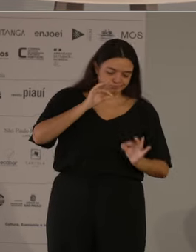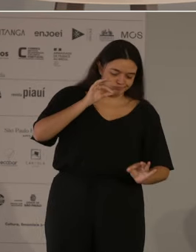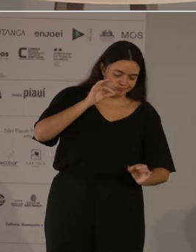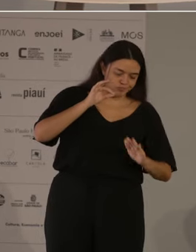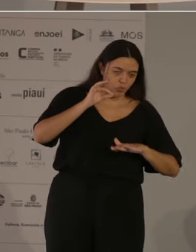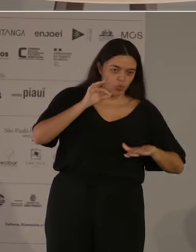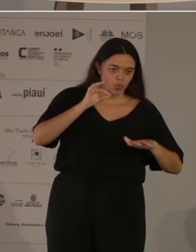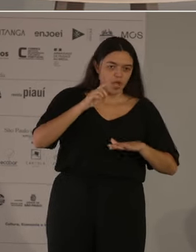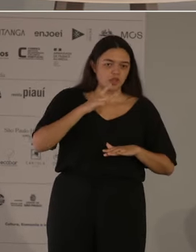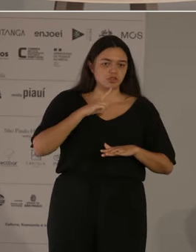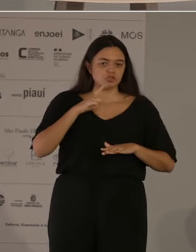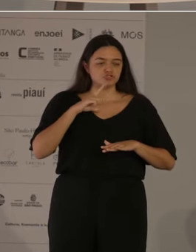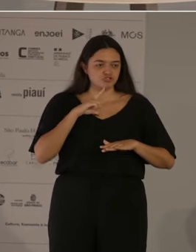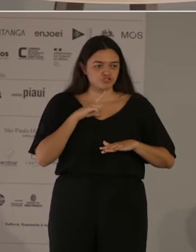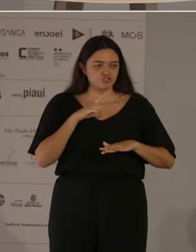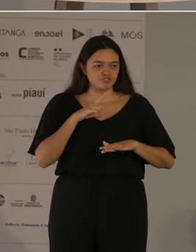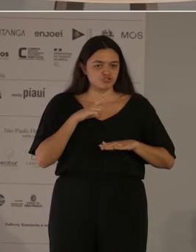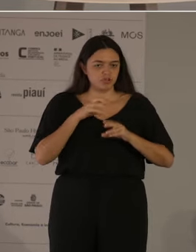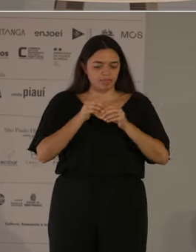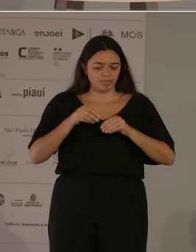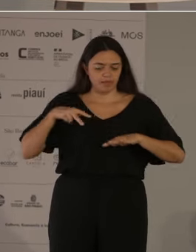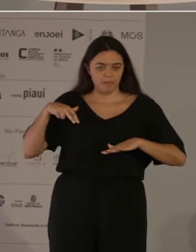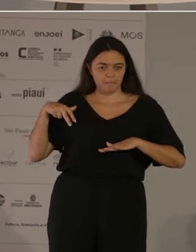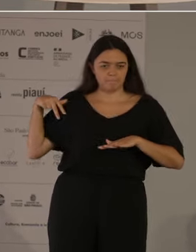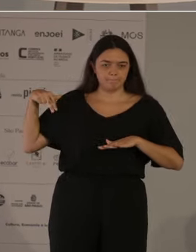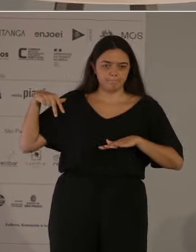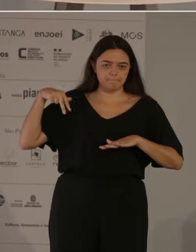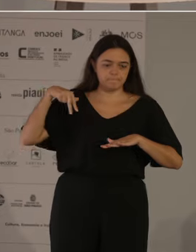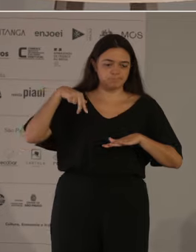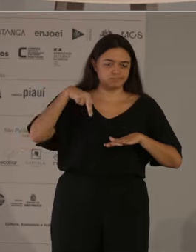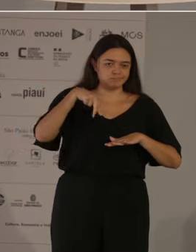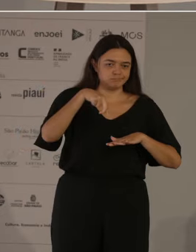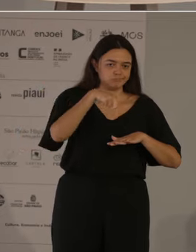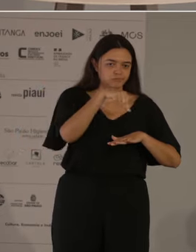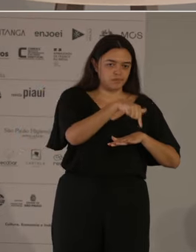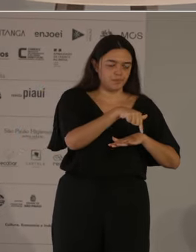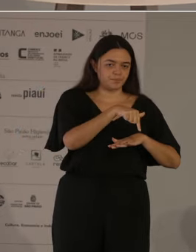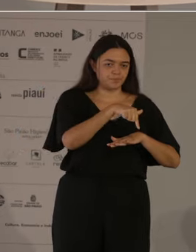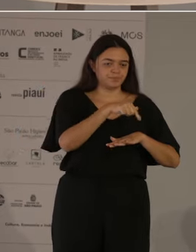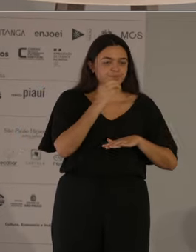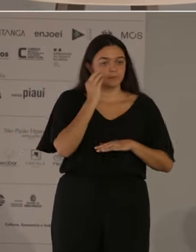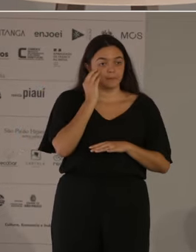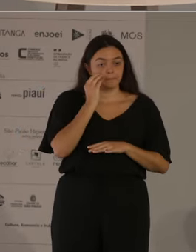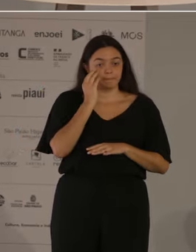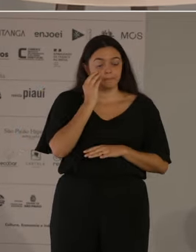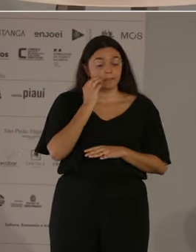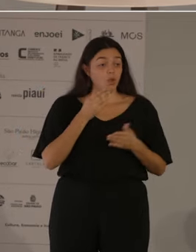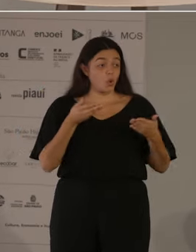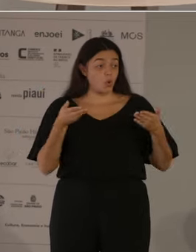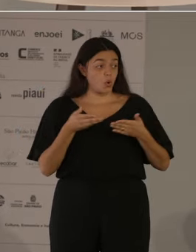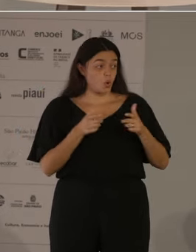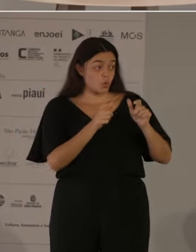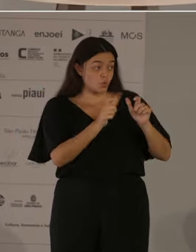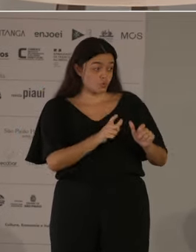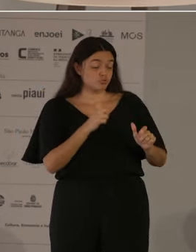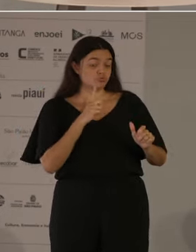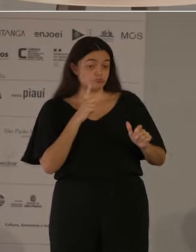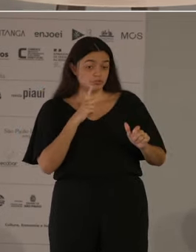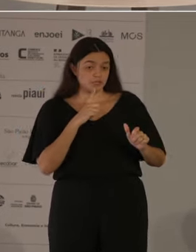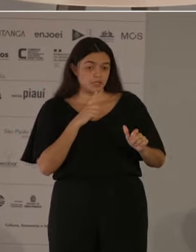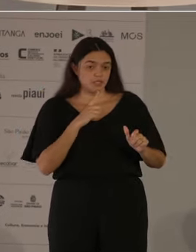uma passagem por terra que ligava a Sibéria ao Alasca. Então, ali onde hoje tem o Estreito